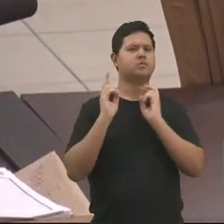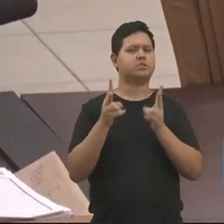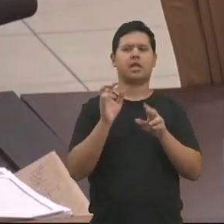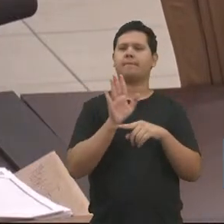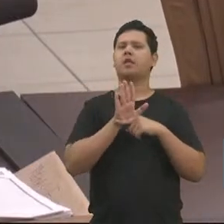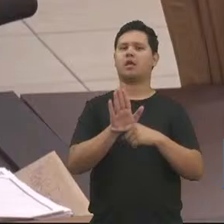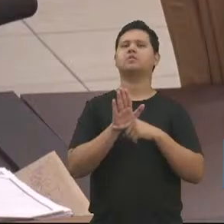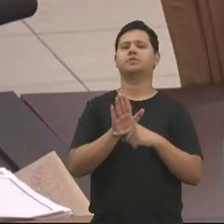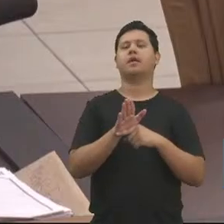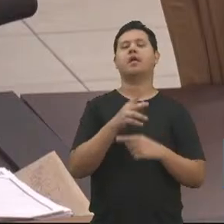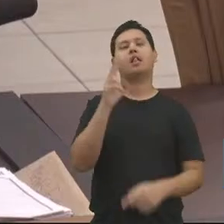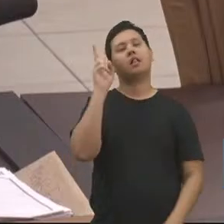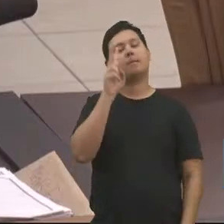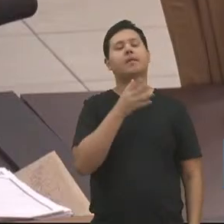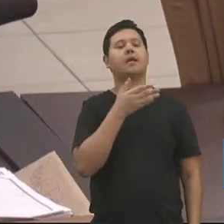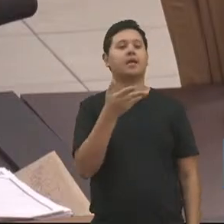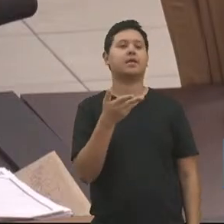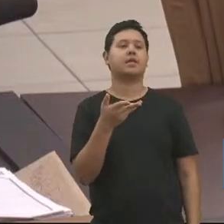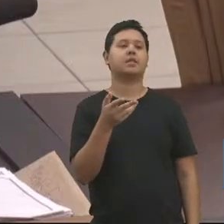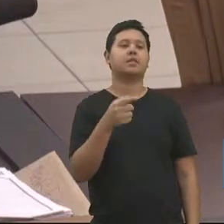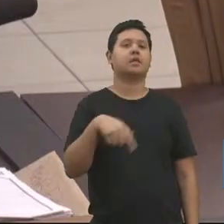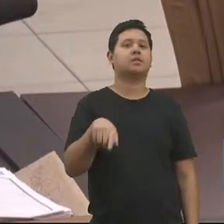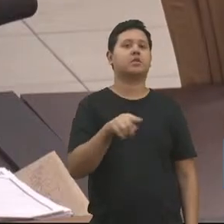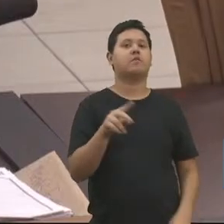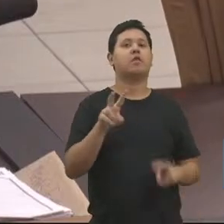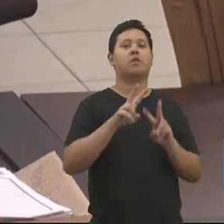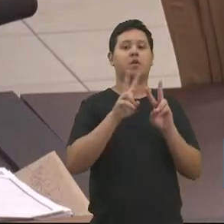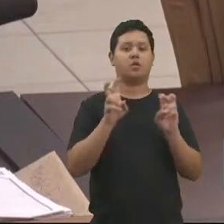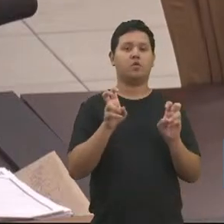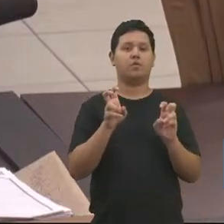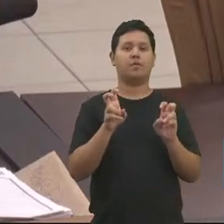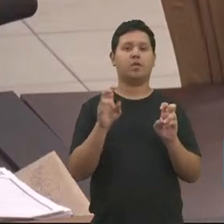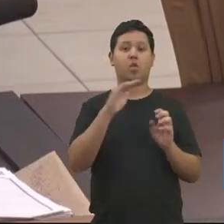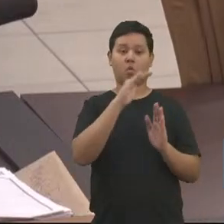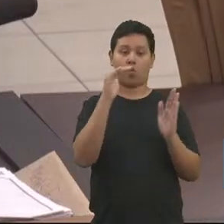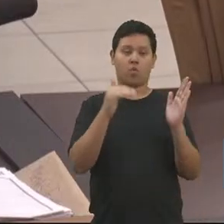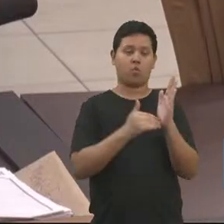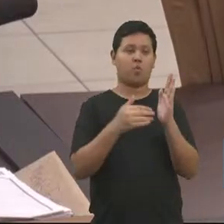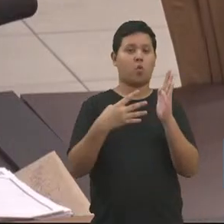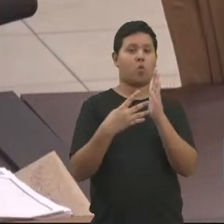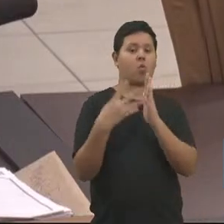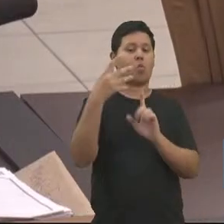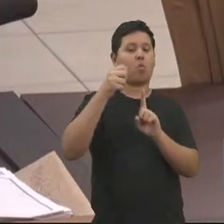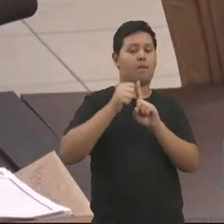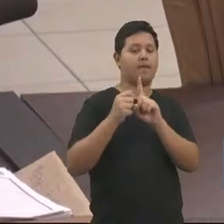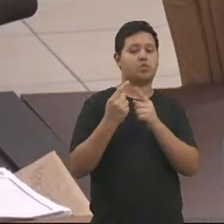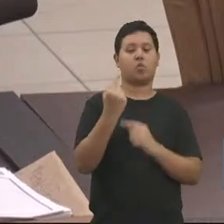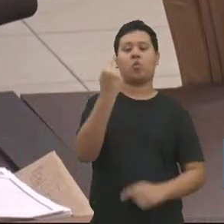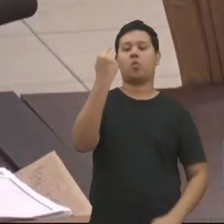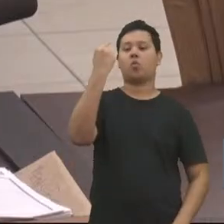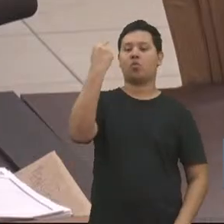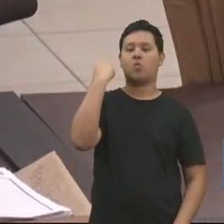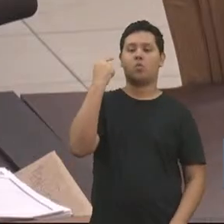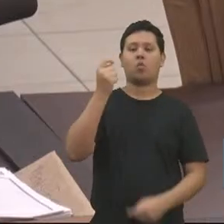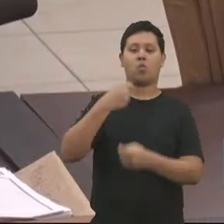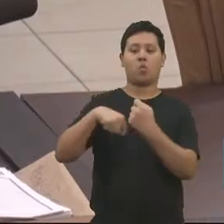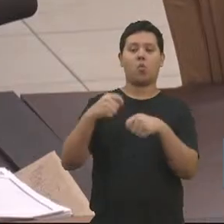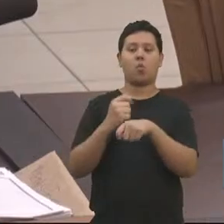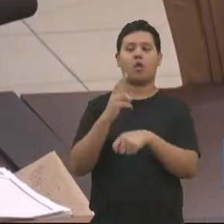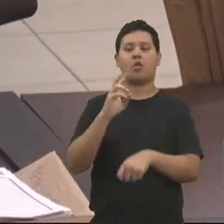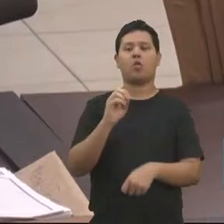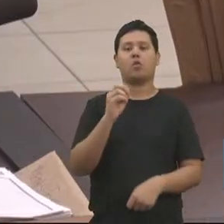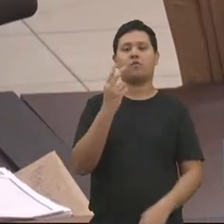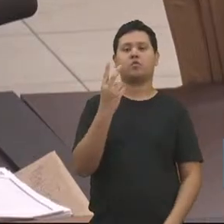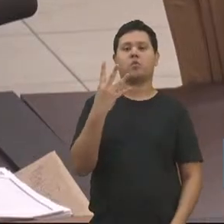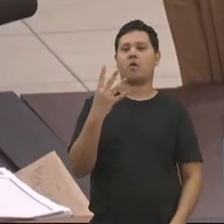ordens. Lembrando que nós estamos tratando do último quadrimestre do ano passado, nada relacionado ao governo